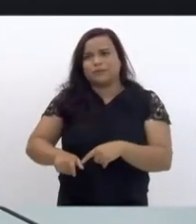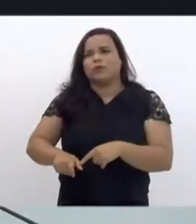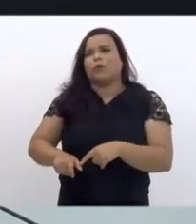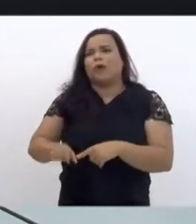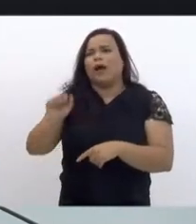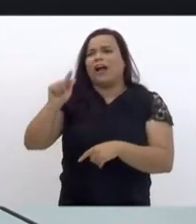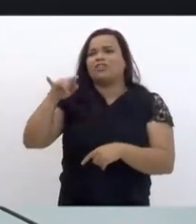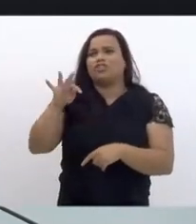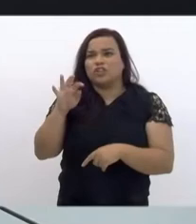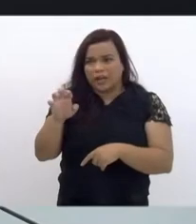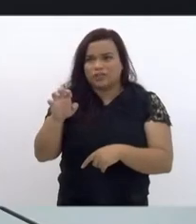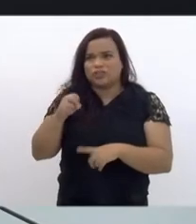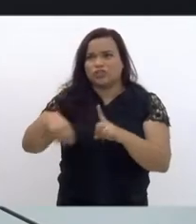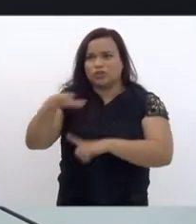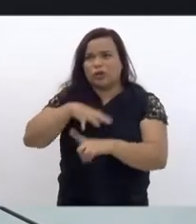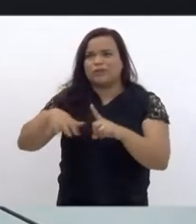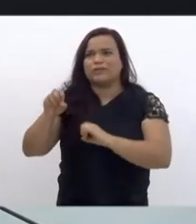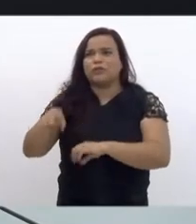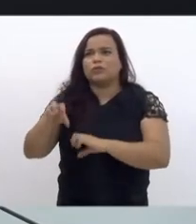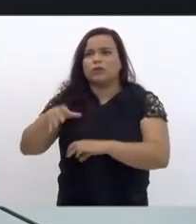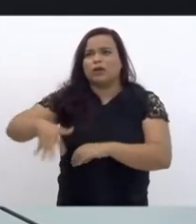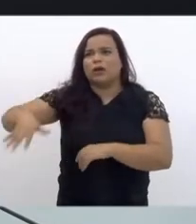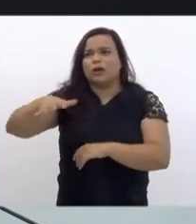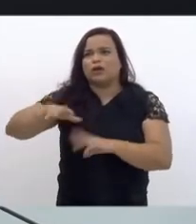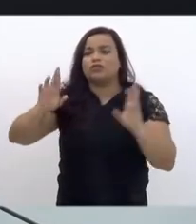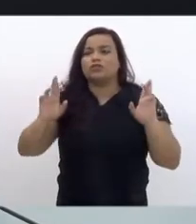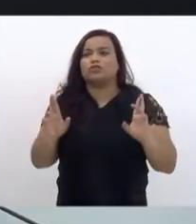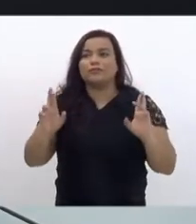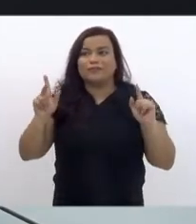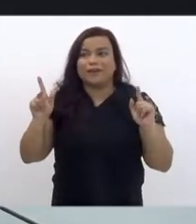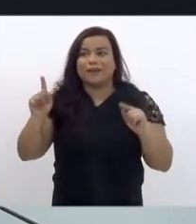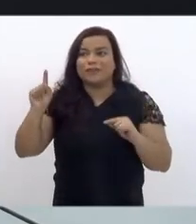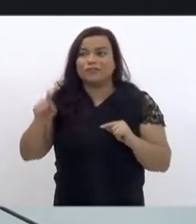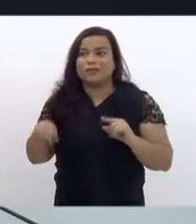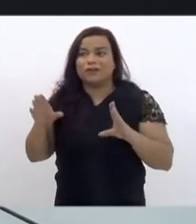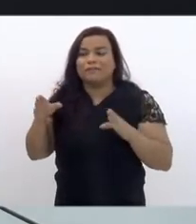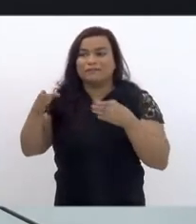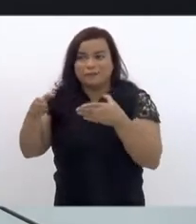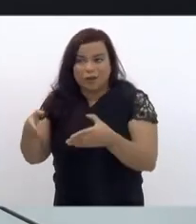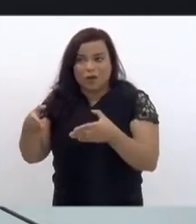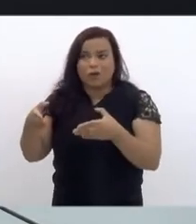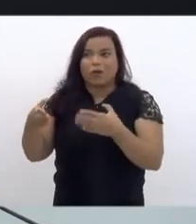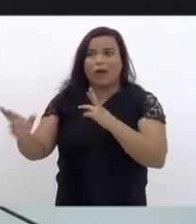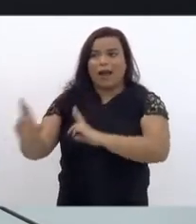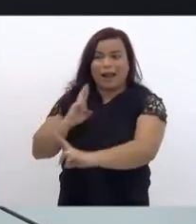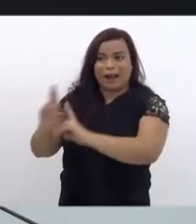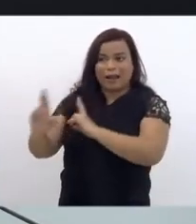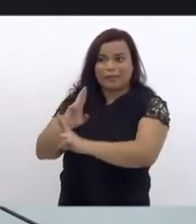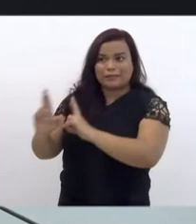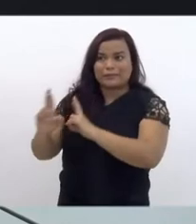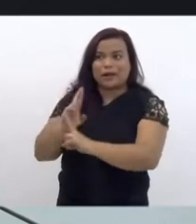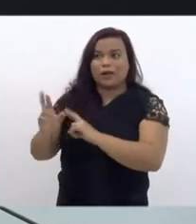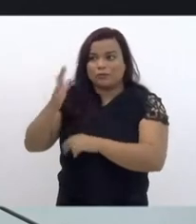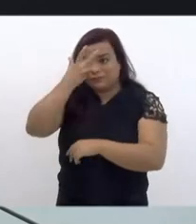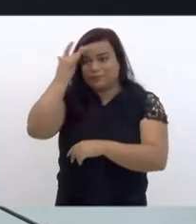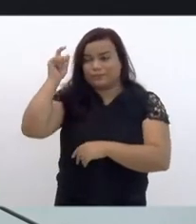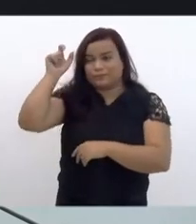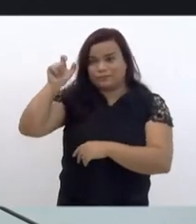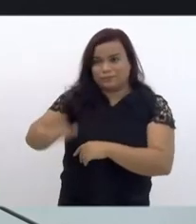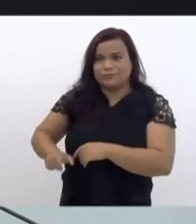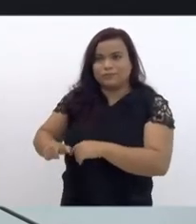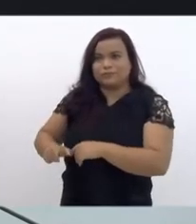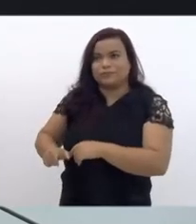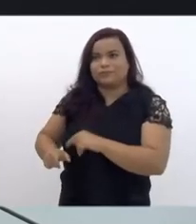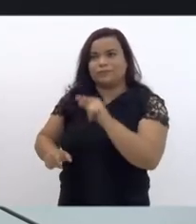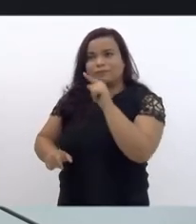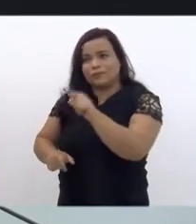foco é outro, que é um foco disciplinar da relação do agente socioeducativo